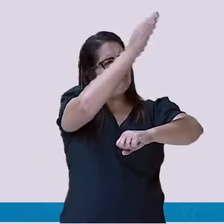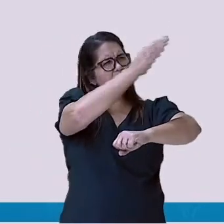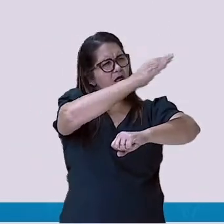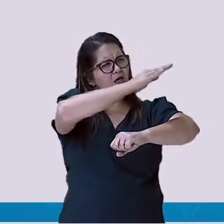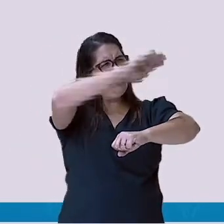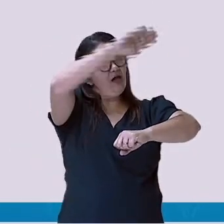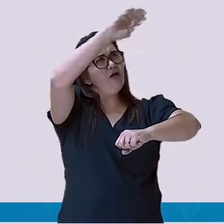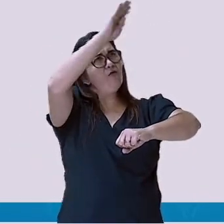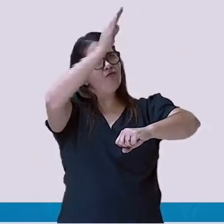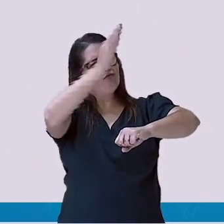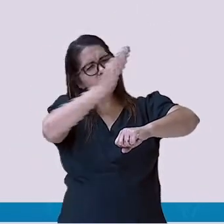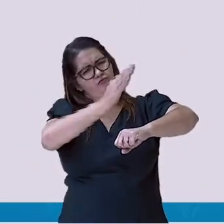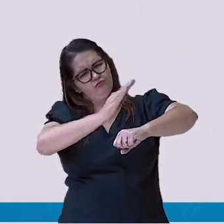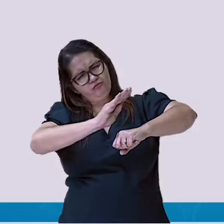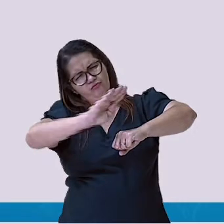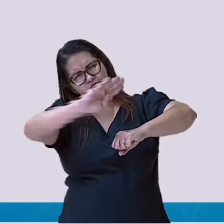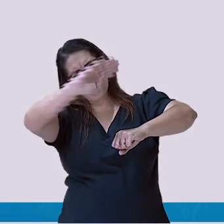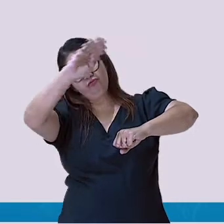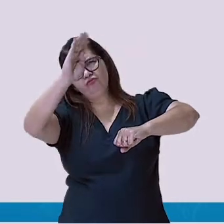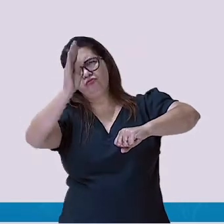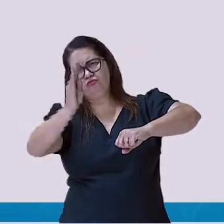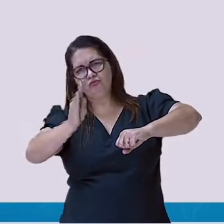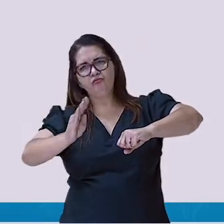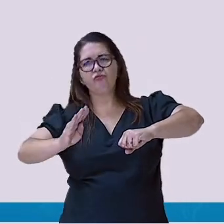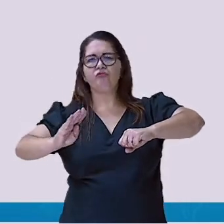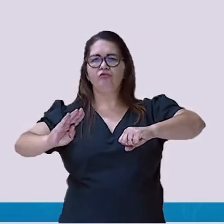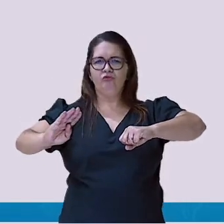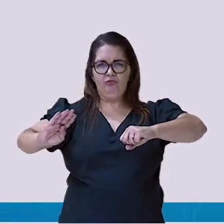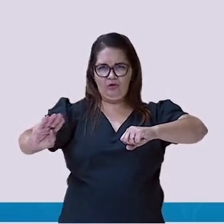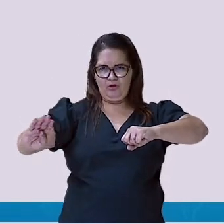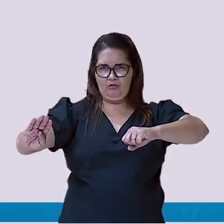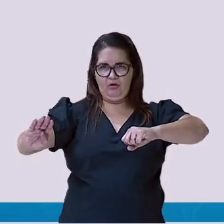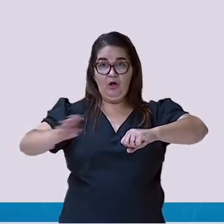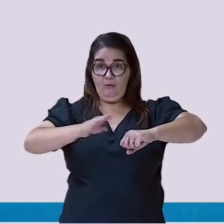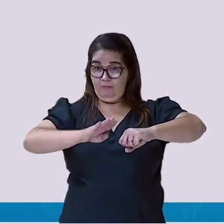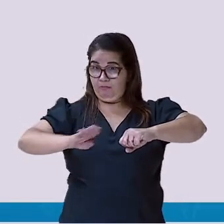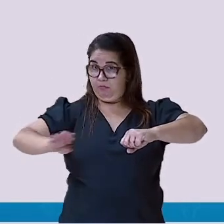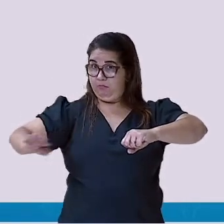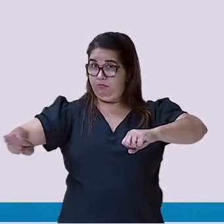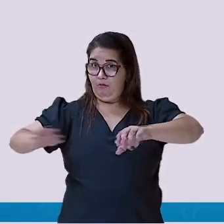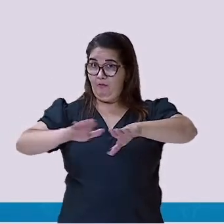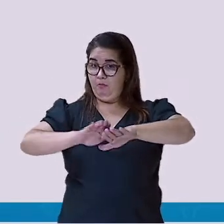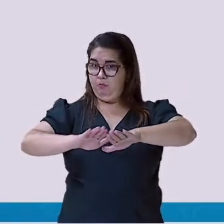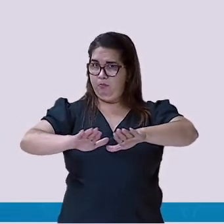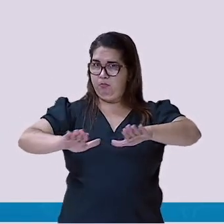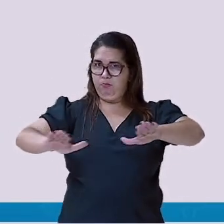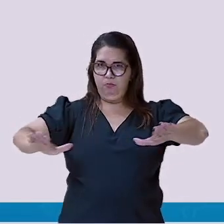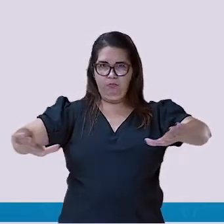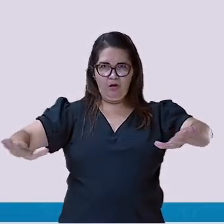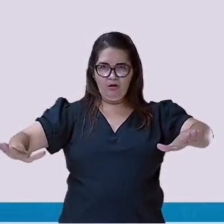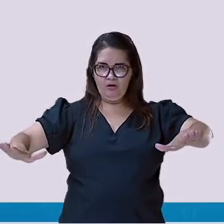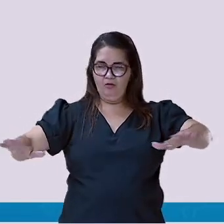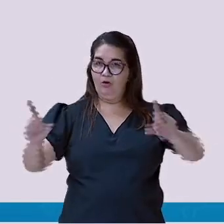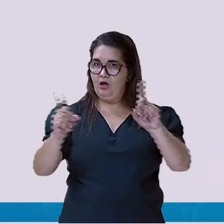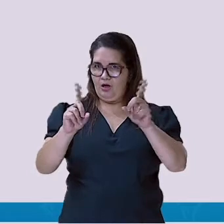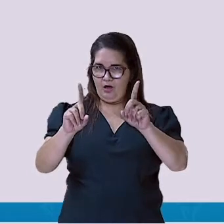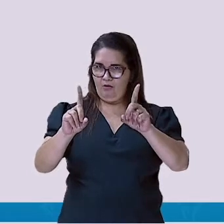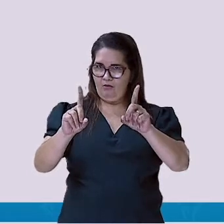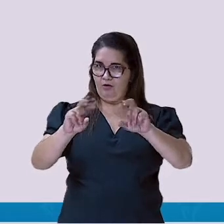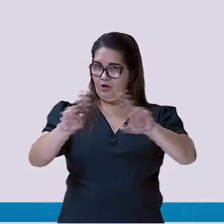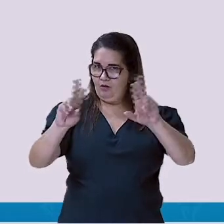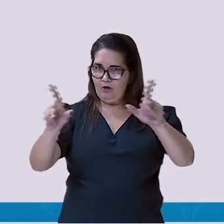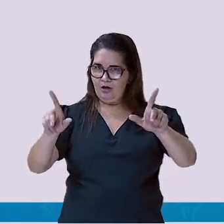tem alguns planaltos que a gente fala. Então, ele não é todo plano. Isso é uma característica